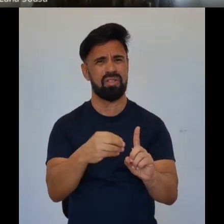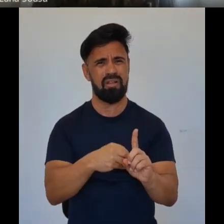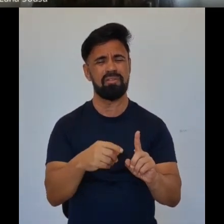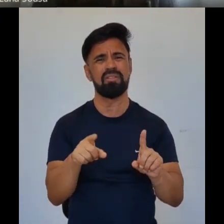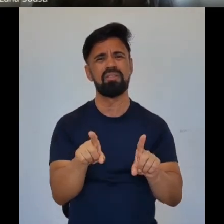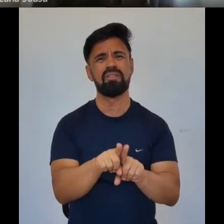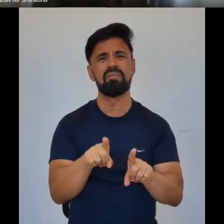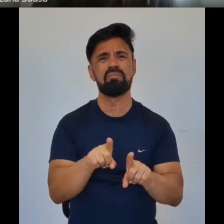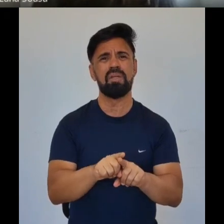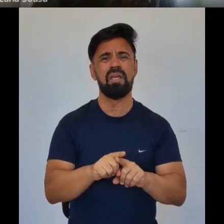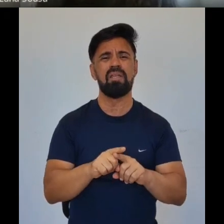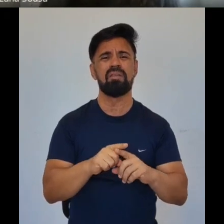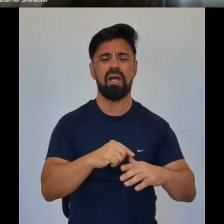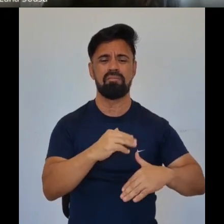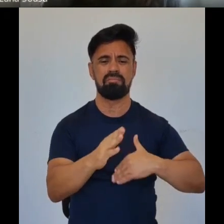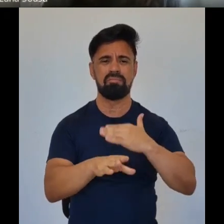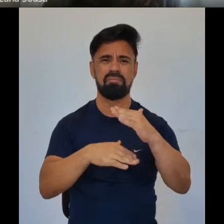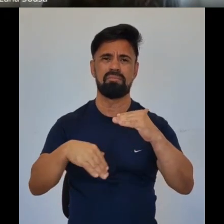da equidade.